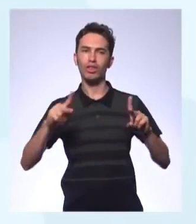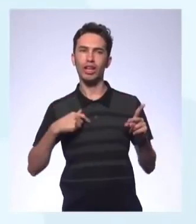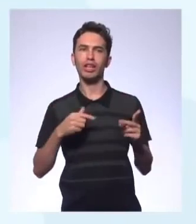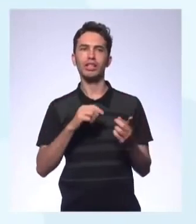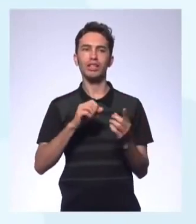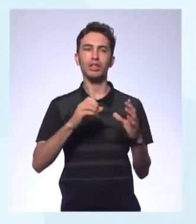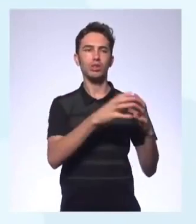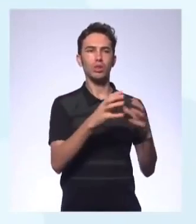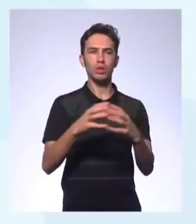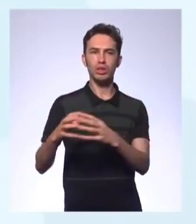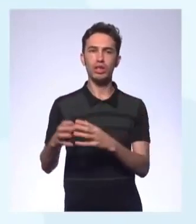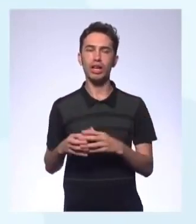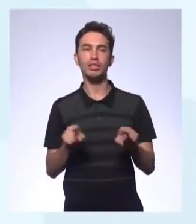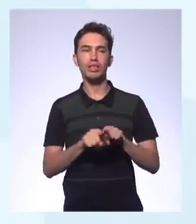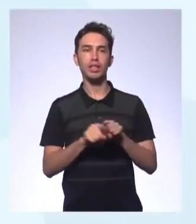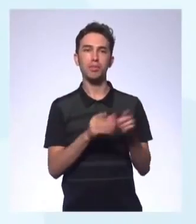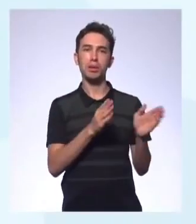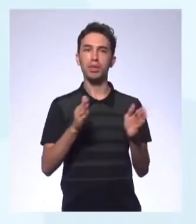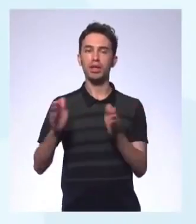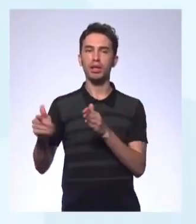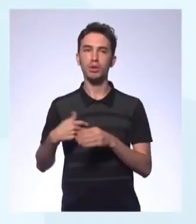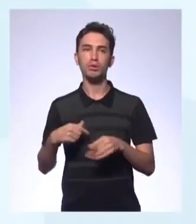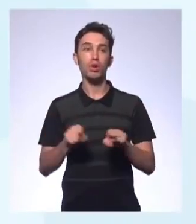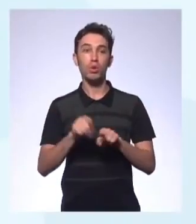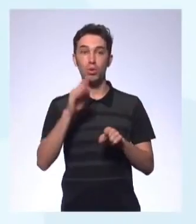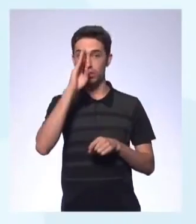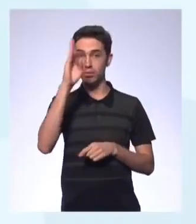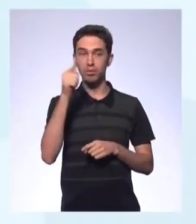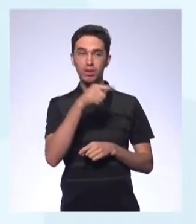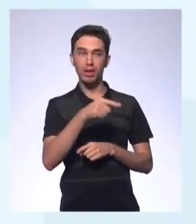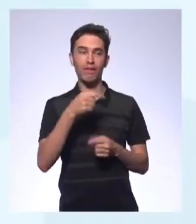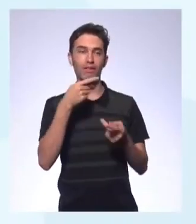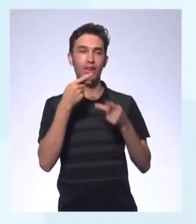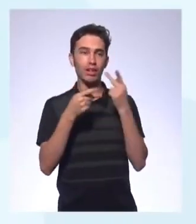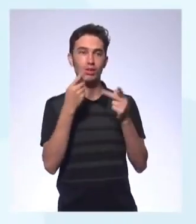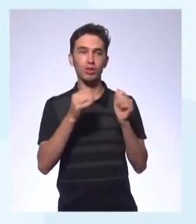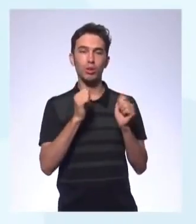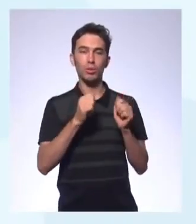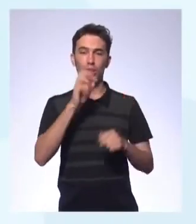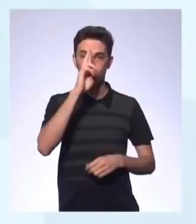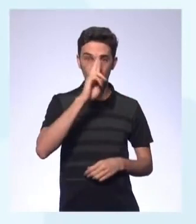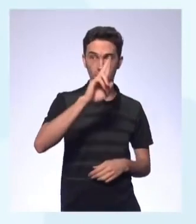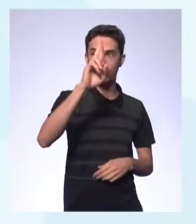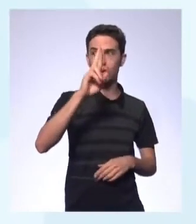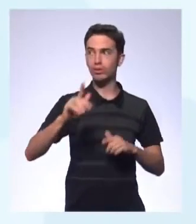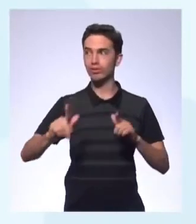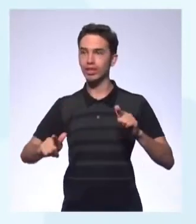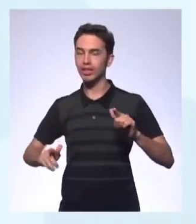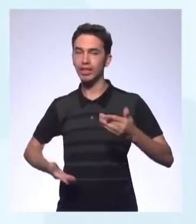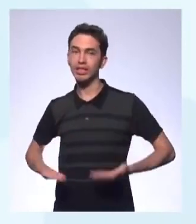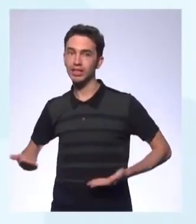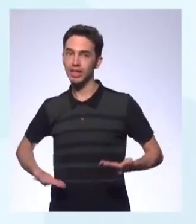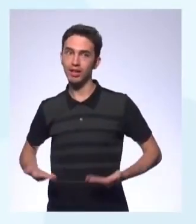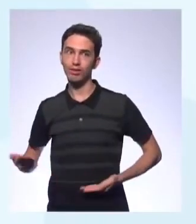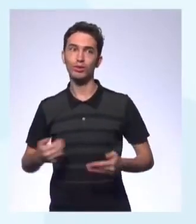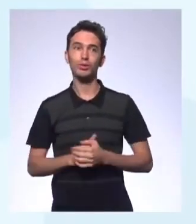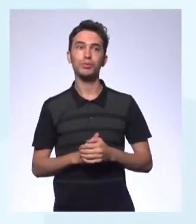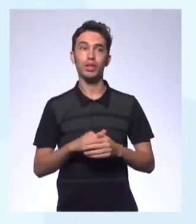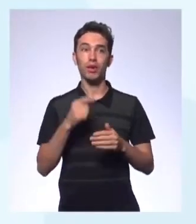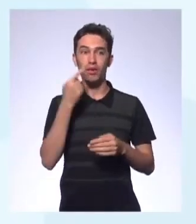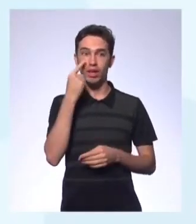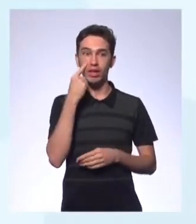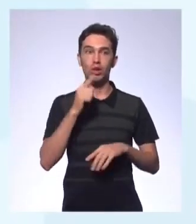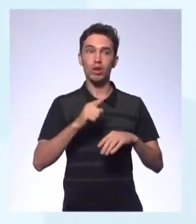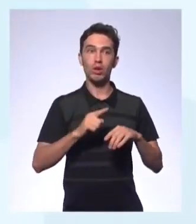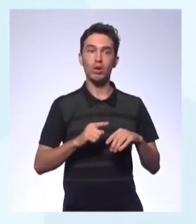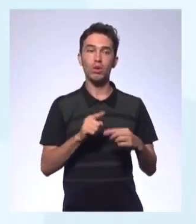com destaque para as relações entre senhores e servos. Sexto ano, observem a habilidade. Vamos falar sobre organização